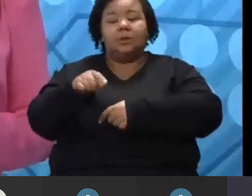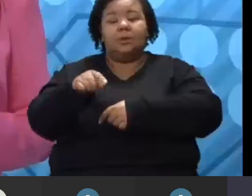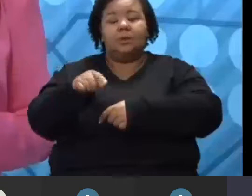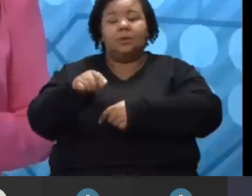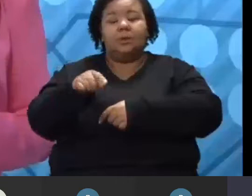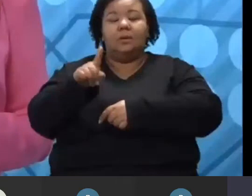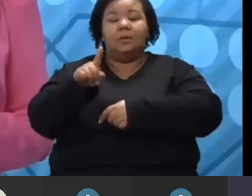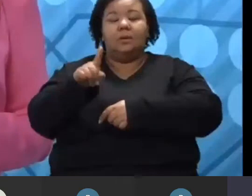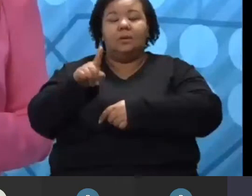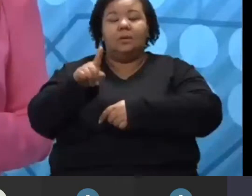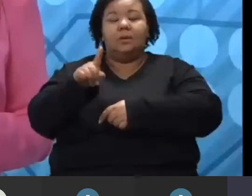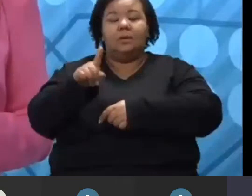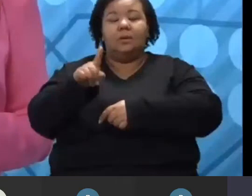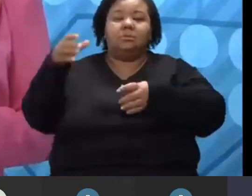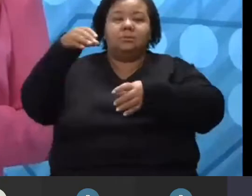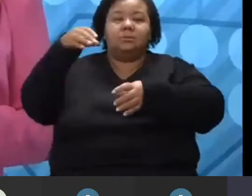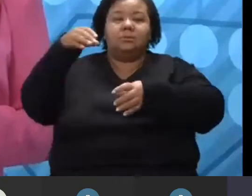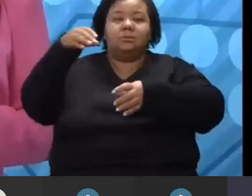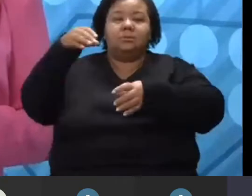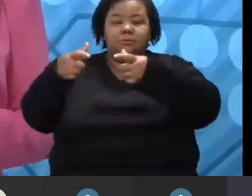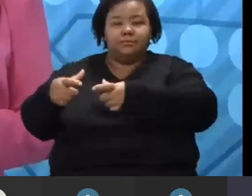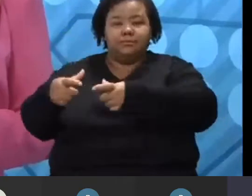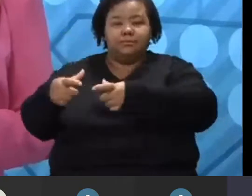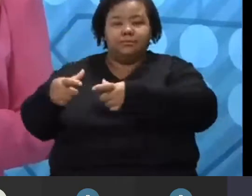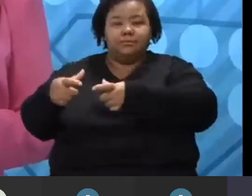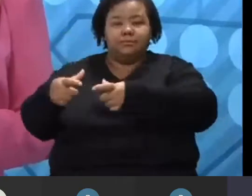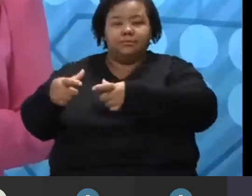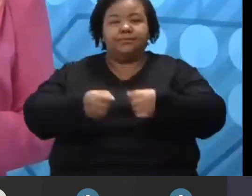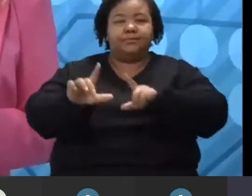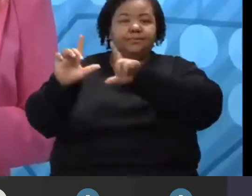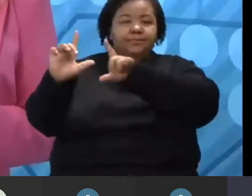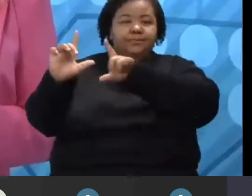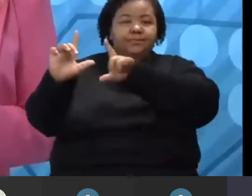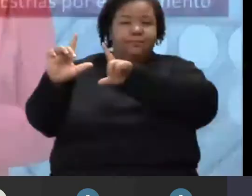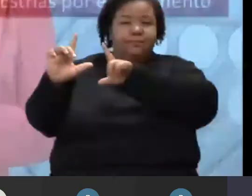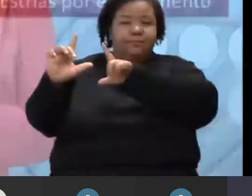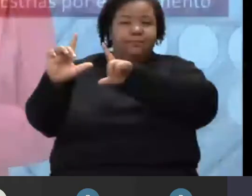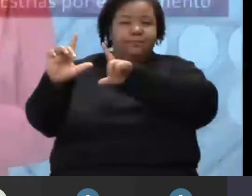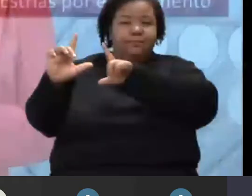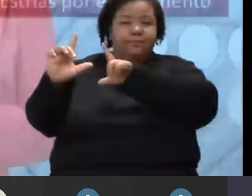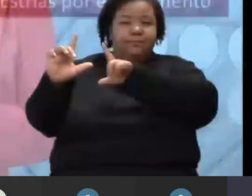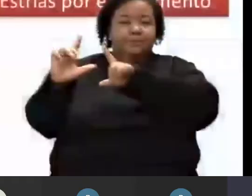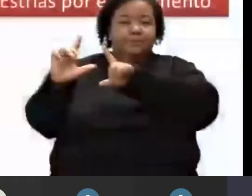que ele cresça ali naquele meio. Então vamos ao quadro. Ali nós temos